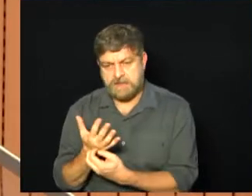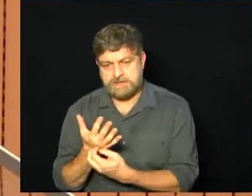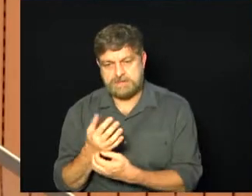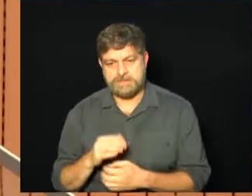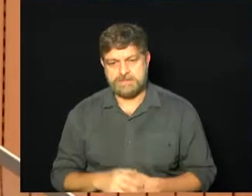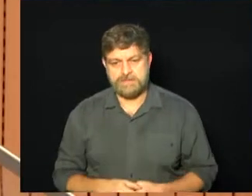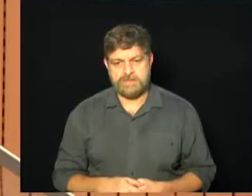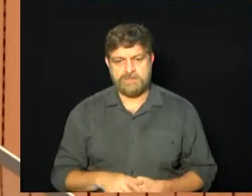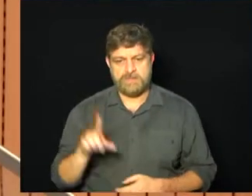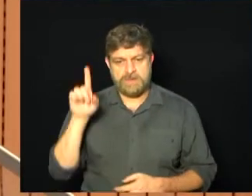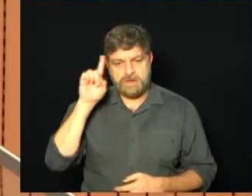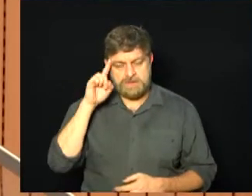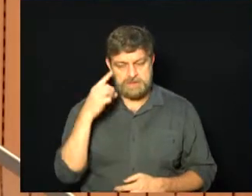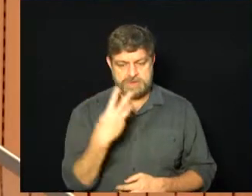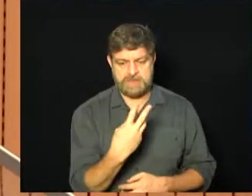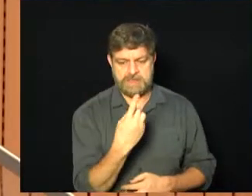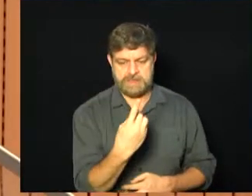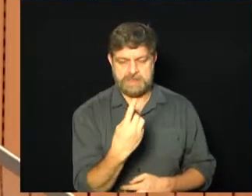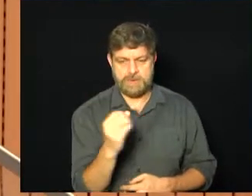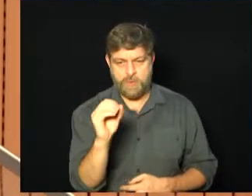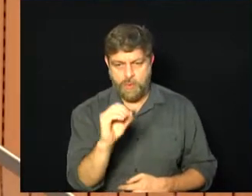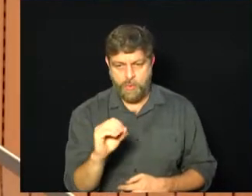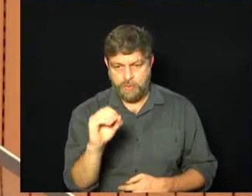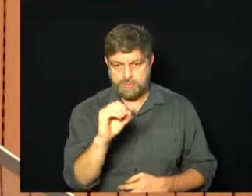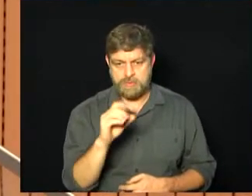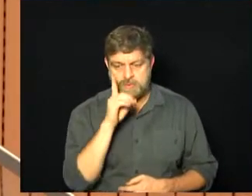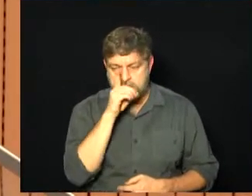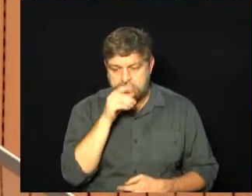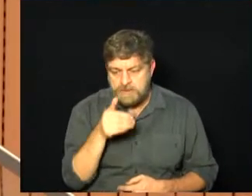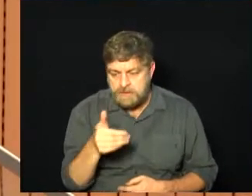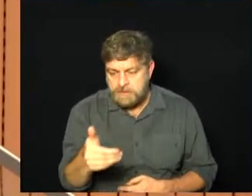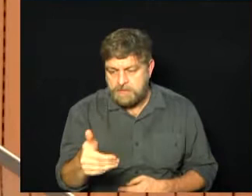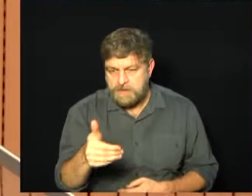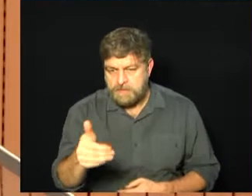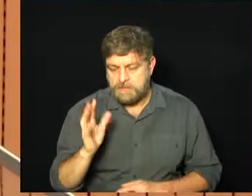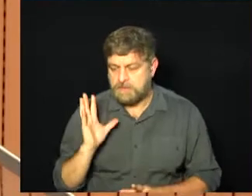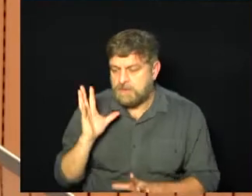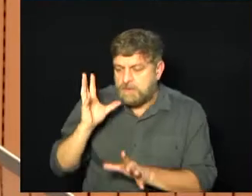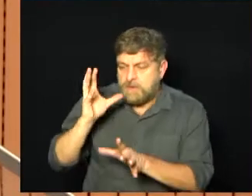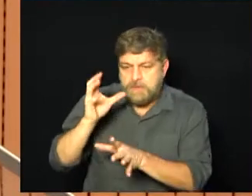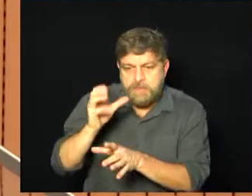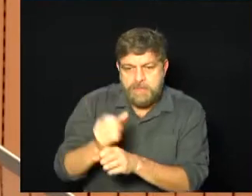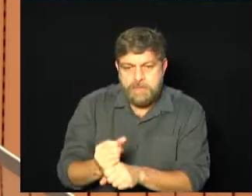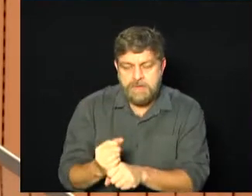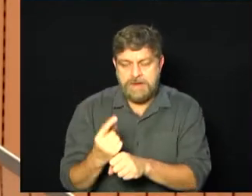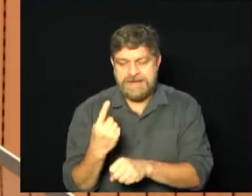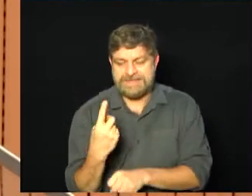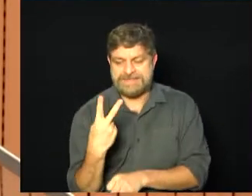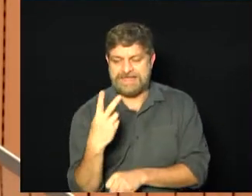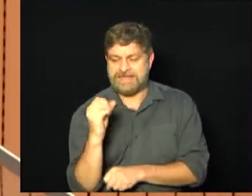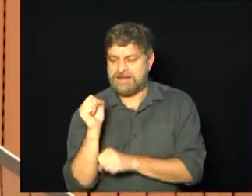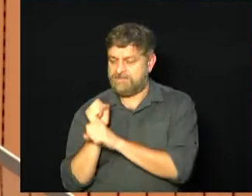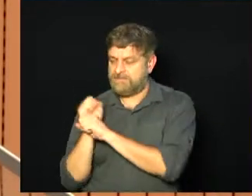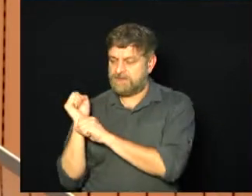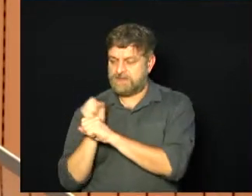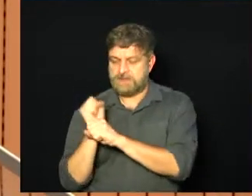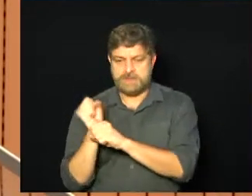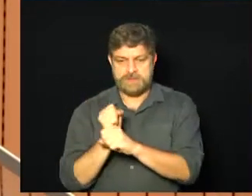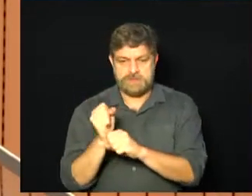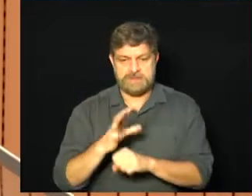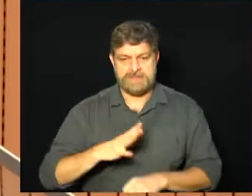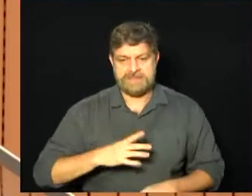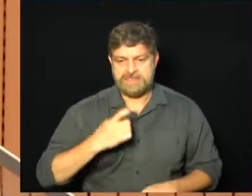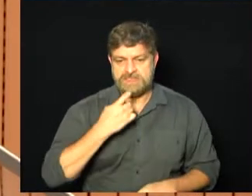no dia 31 de outubro, no próximo domingo, a marca de 120 anos de contribuição à cultura